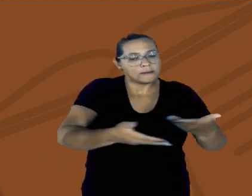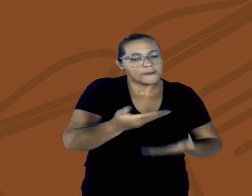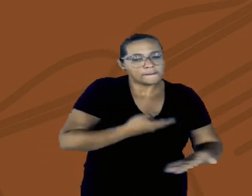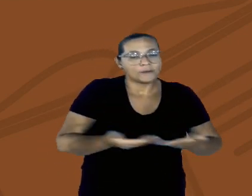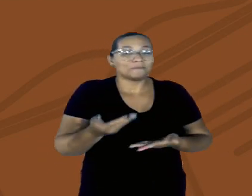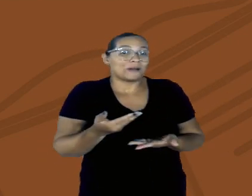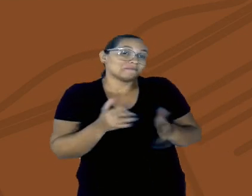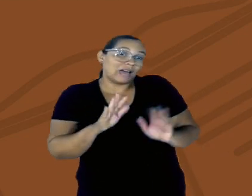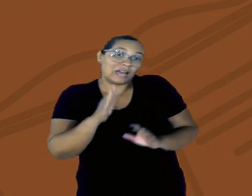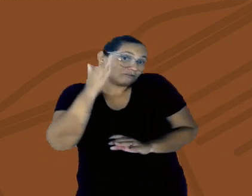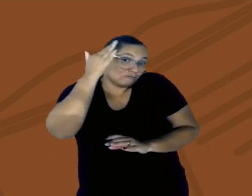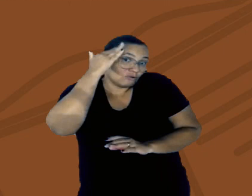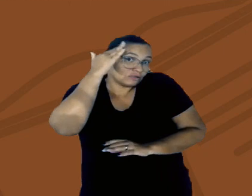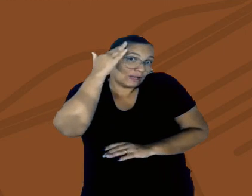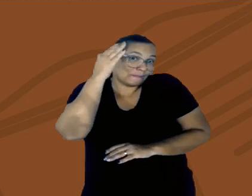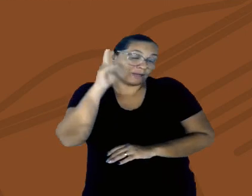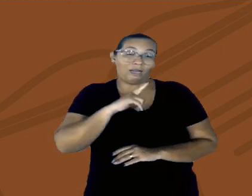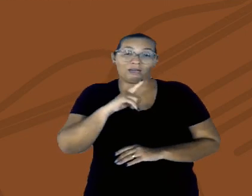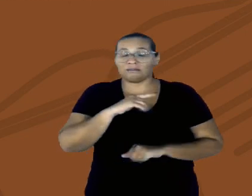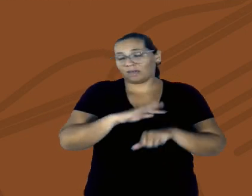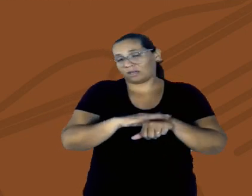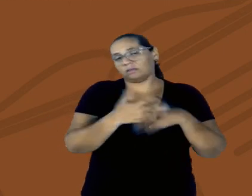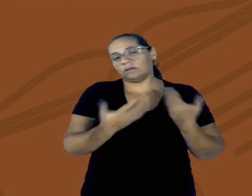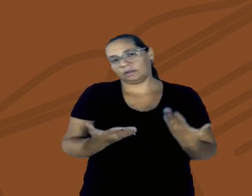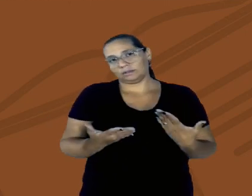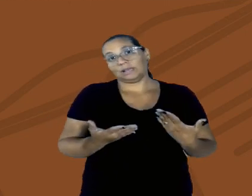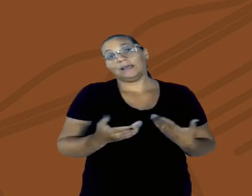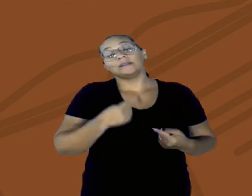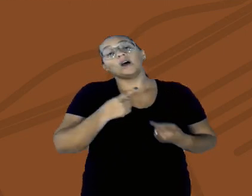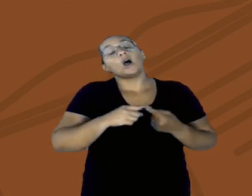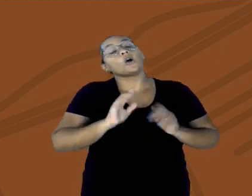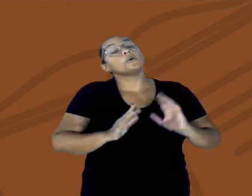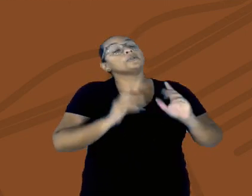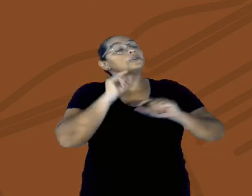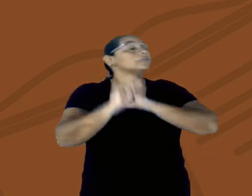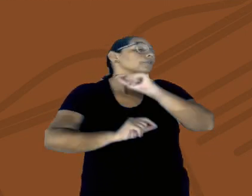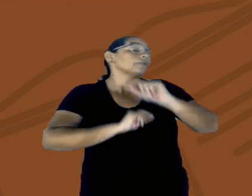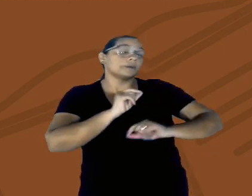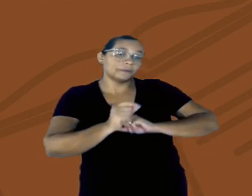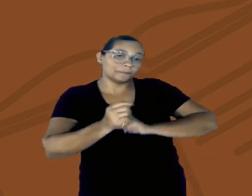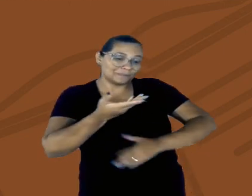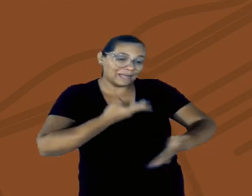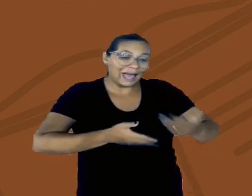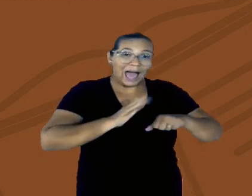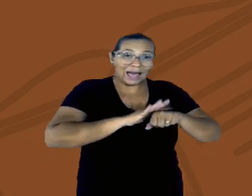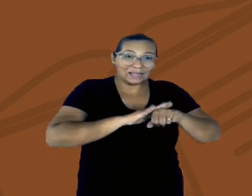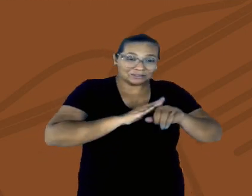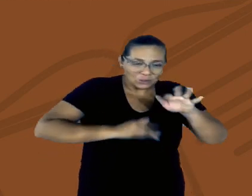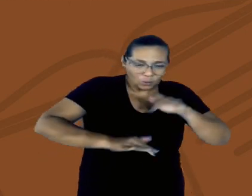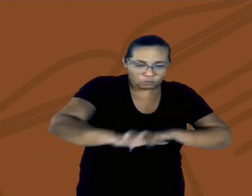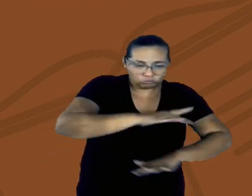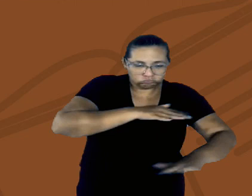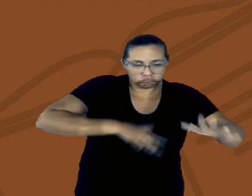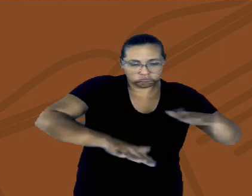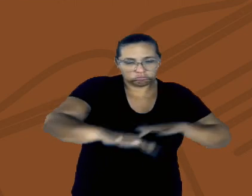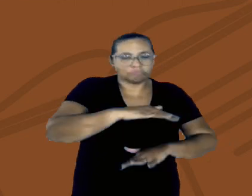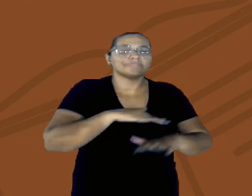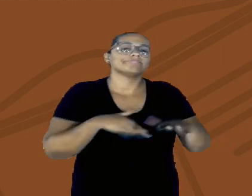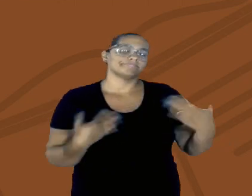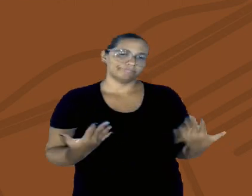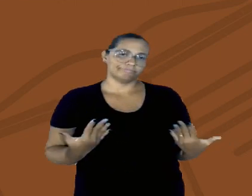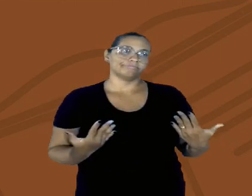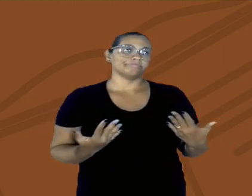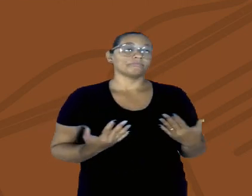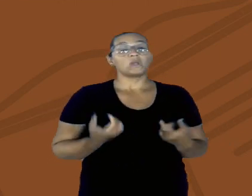doença, porque ao ser infectado passa alguns dias para manifestar alguns sintomas. Então, por isso que